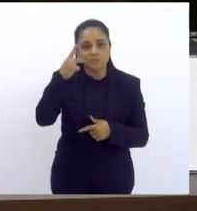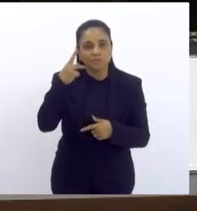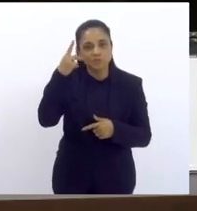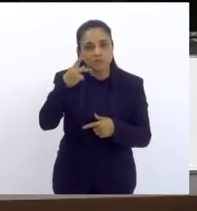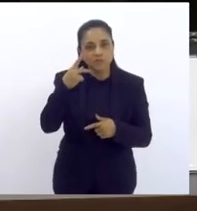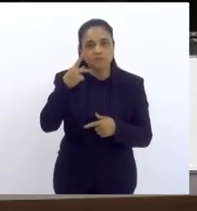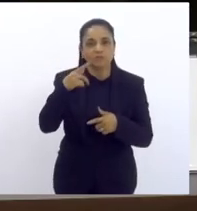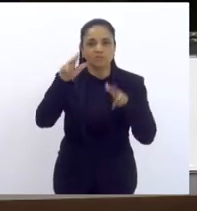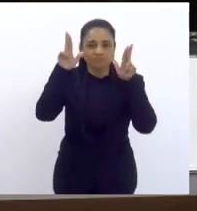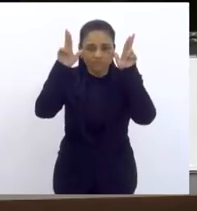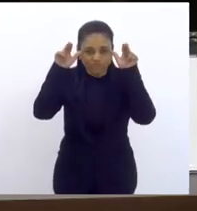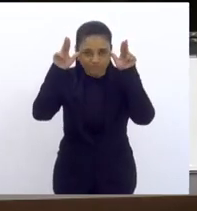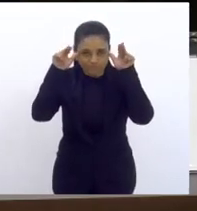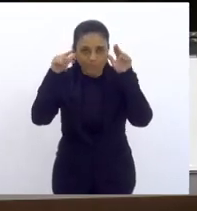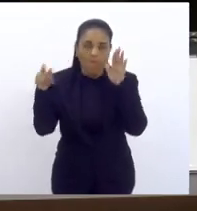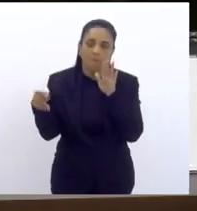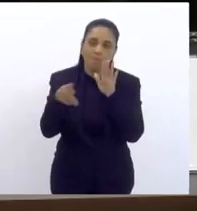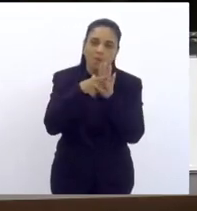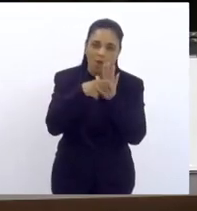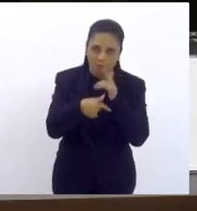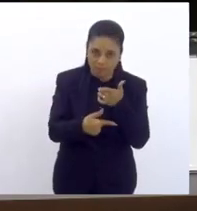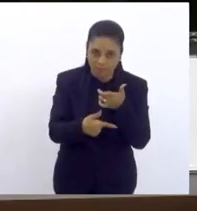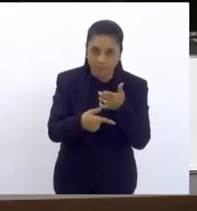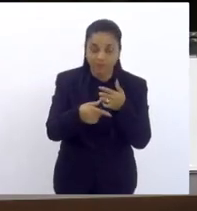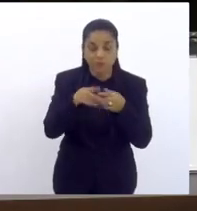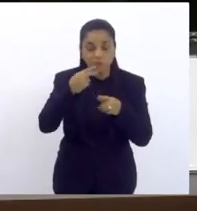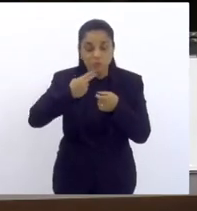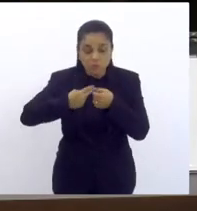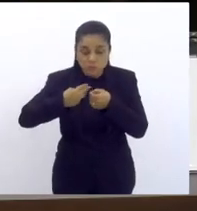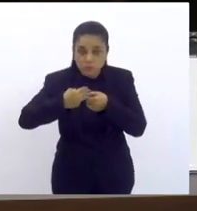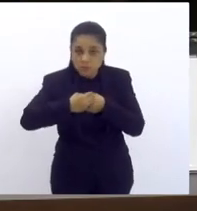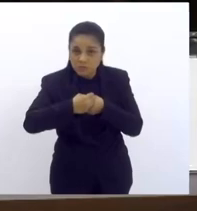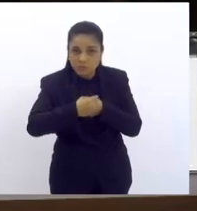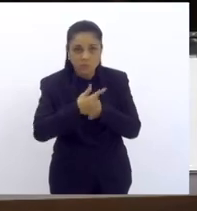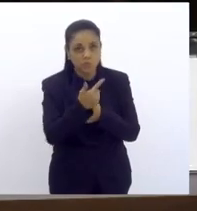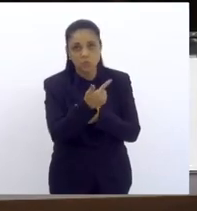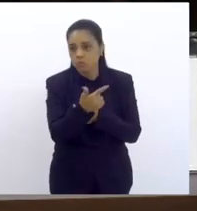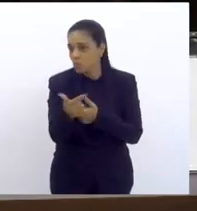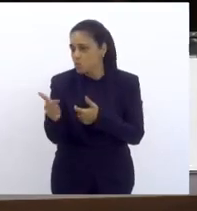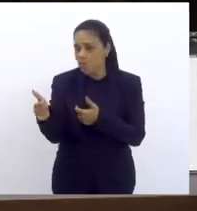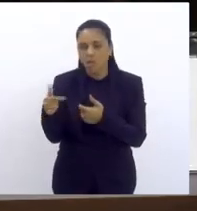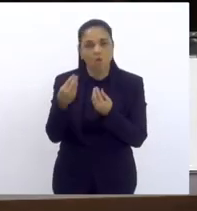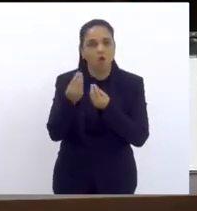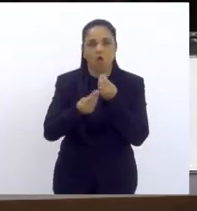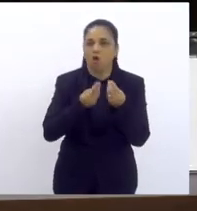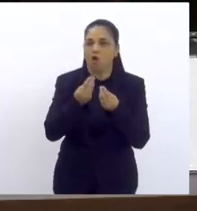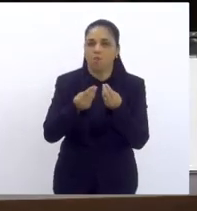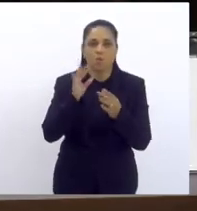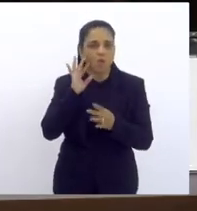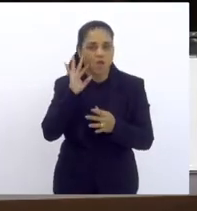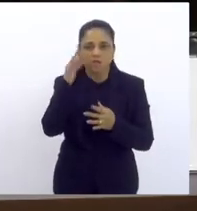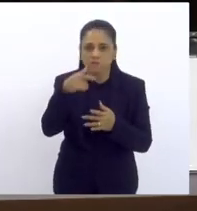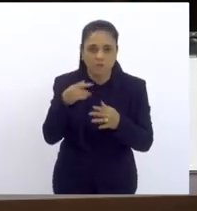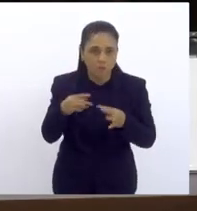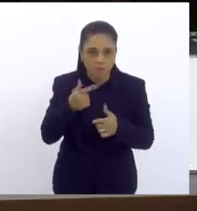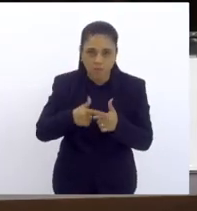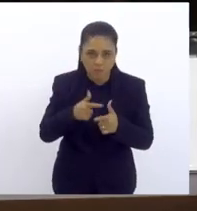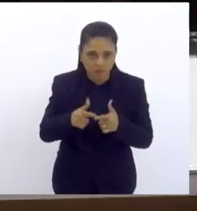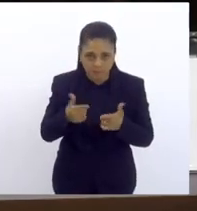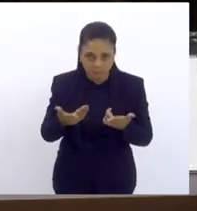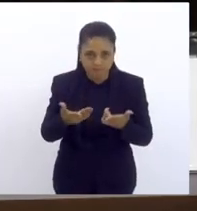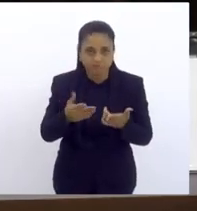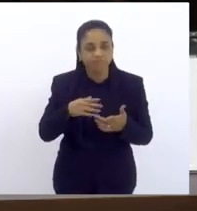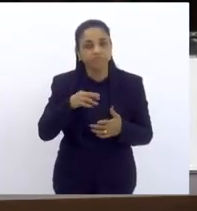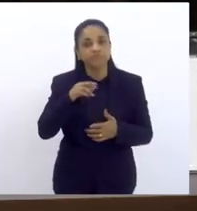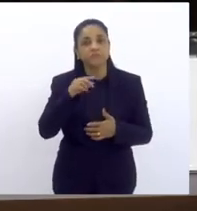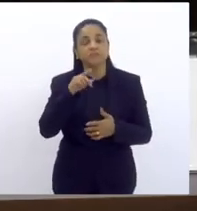os equinos porque os municípios por si só não tem capacidade de resolver todo o problema Doutor